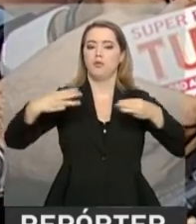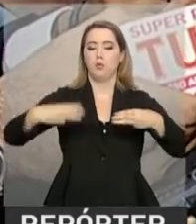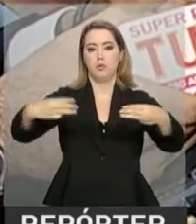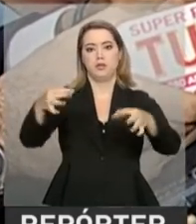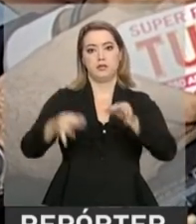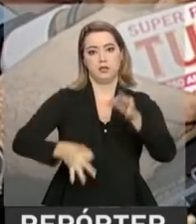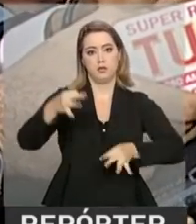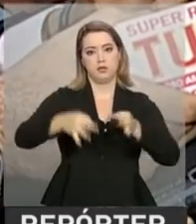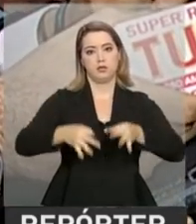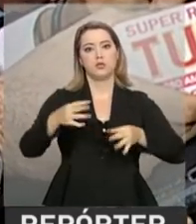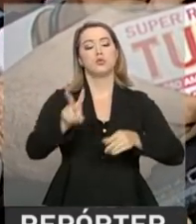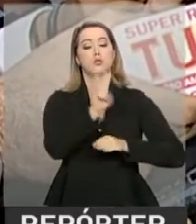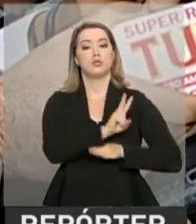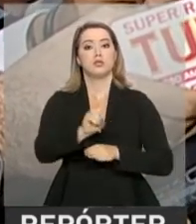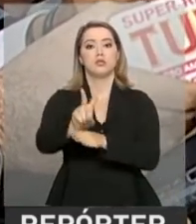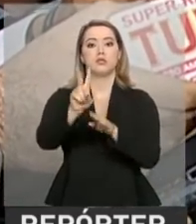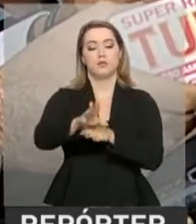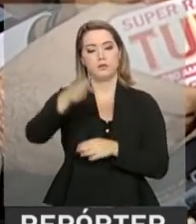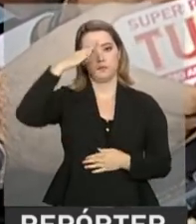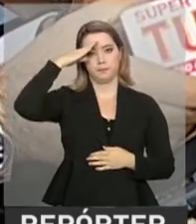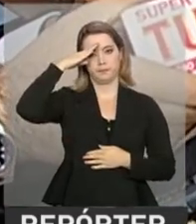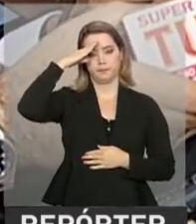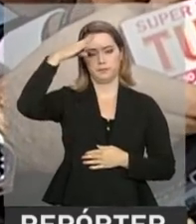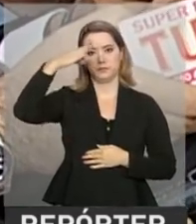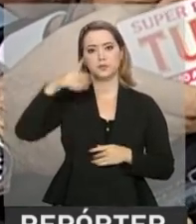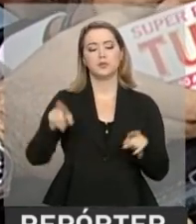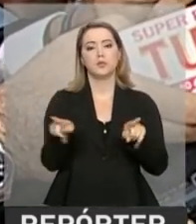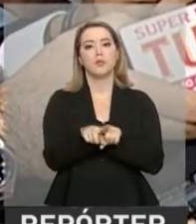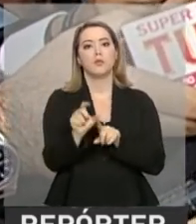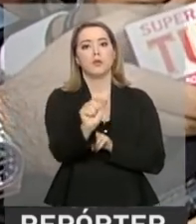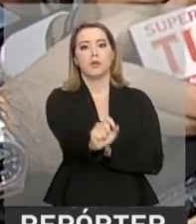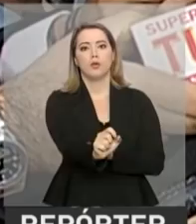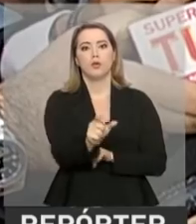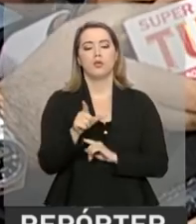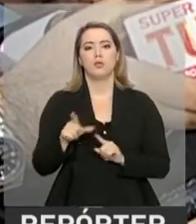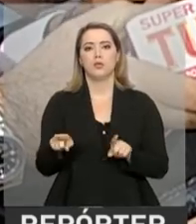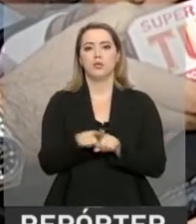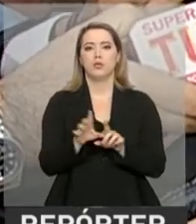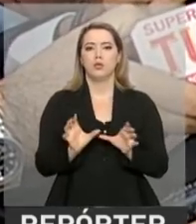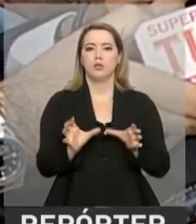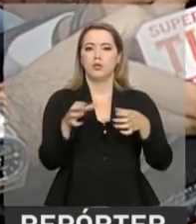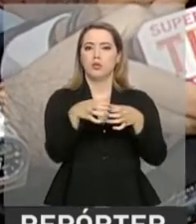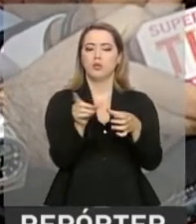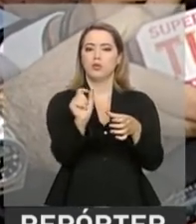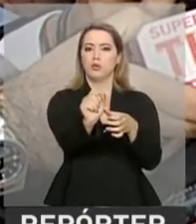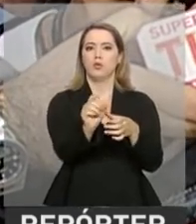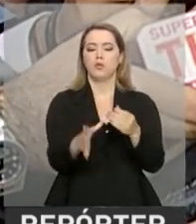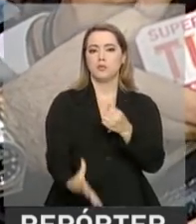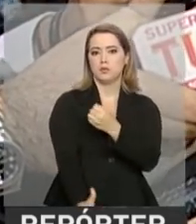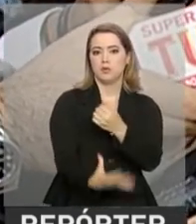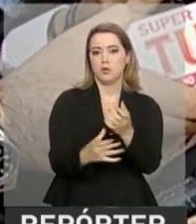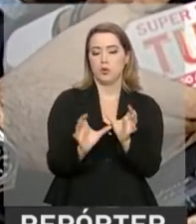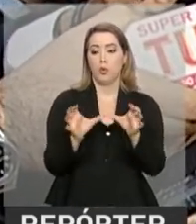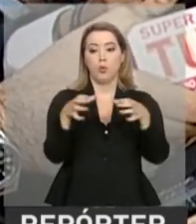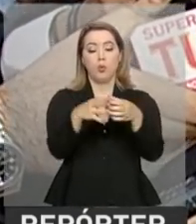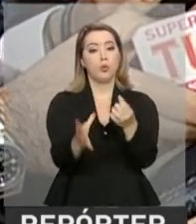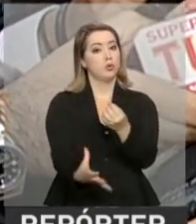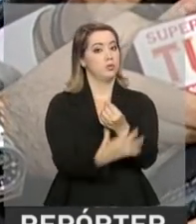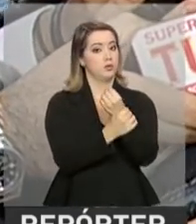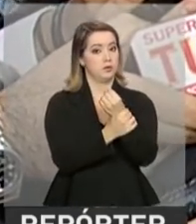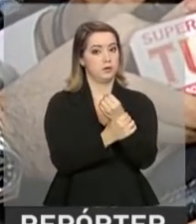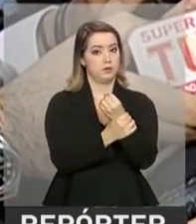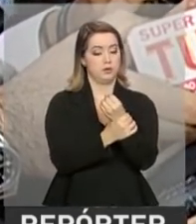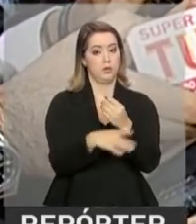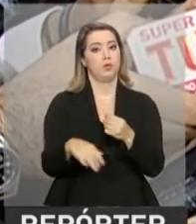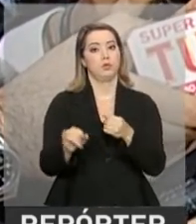obviamente que das Forças Armadas e também do GSI, Gabinete de Segurança Institucional. Ficou também